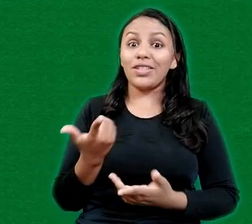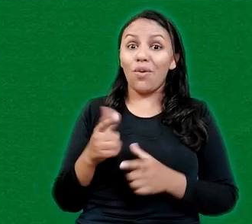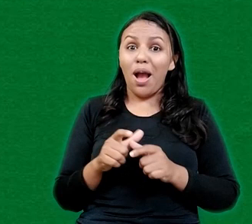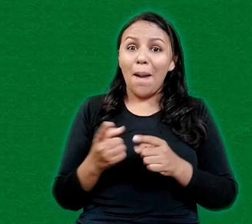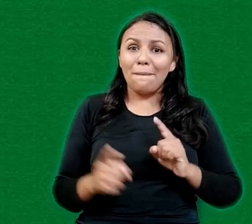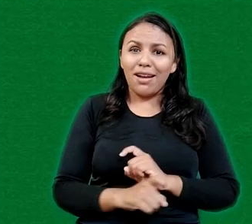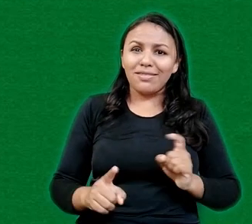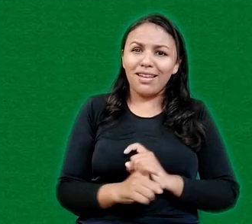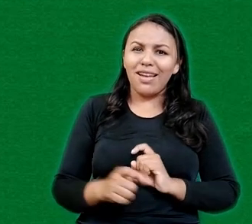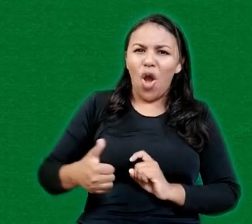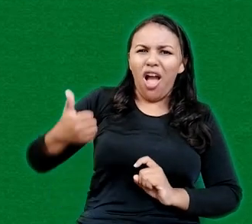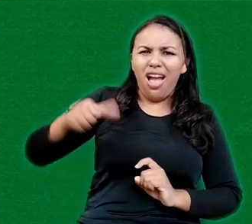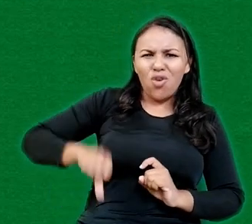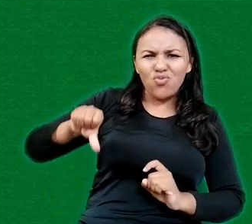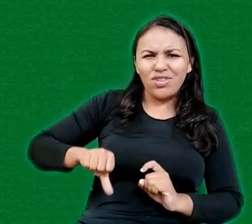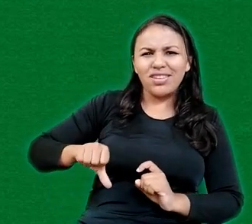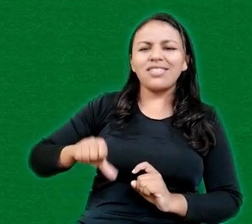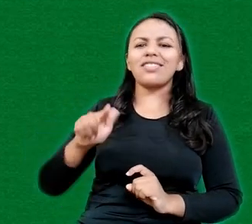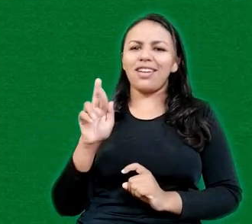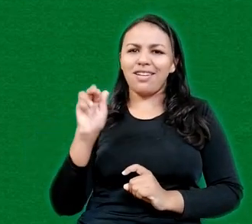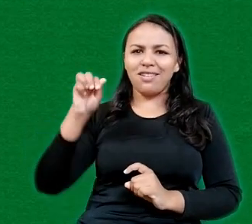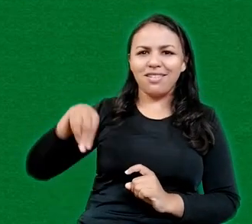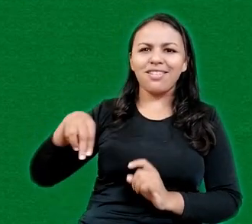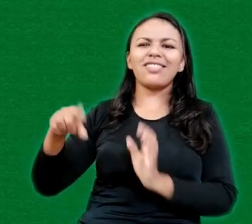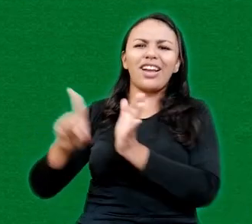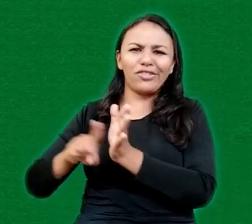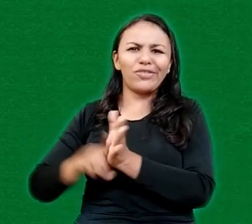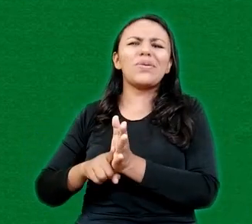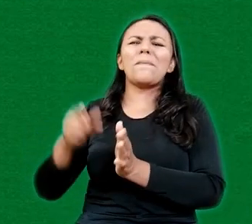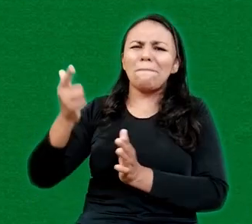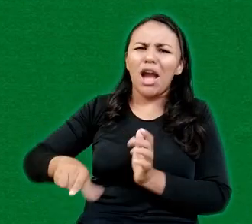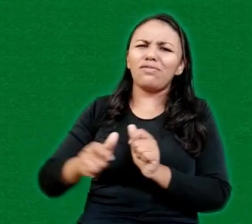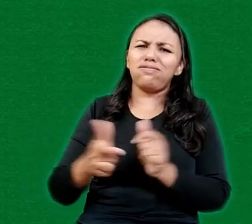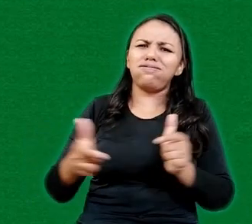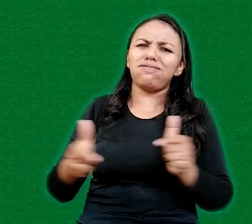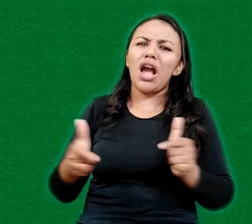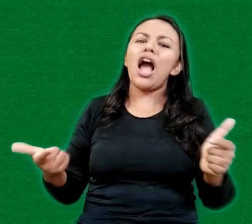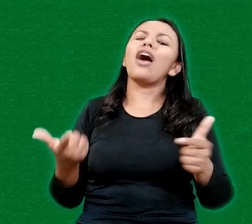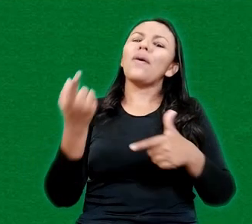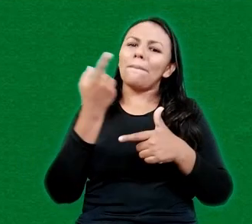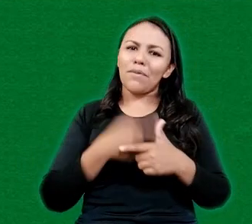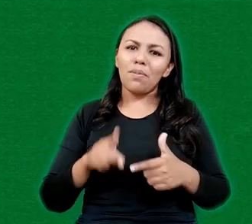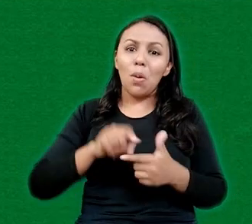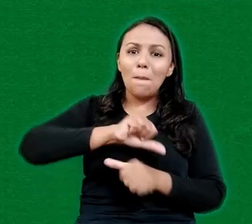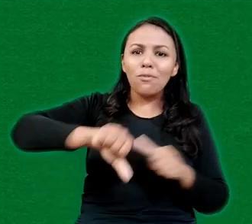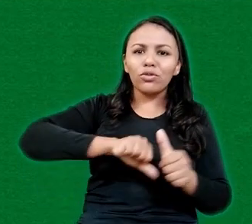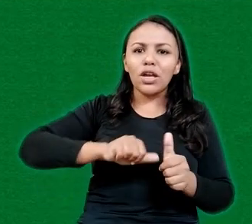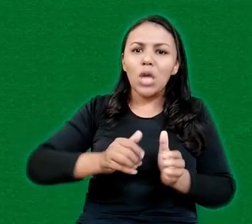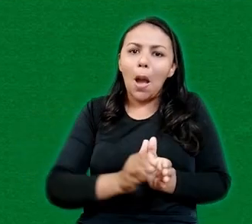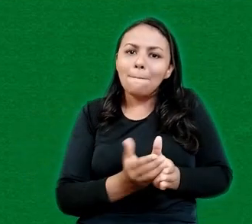se manifestar mais e essas manifestações vão fazer uma alteração na mucosa